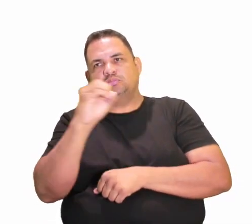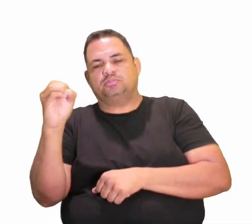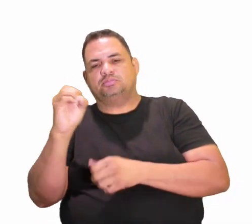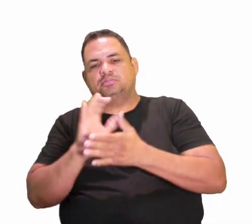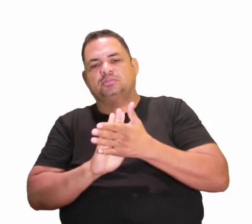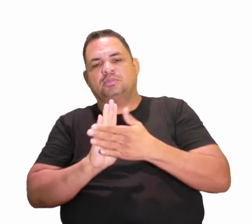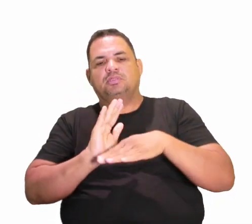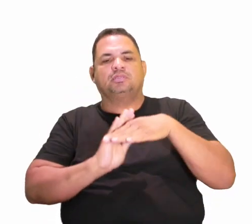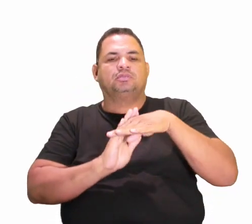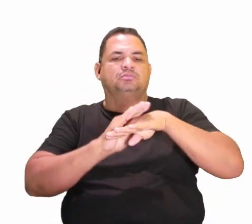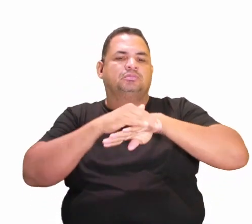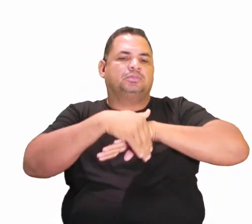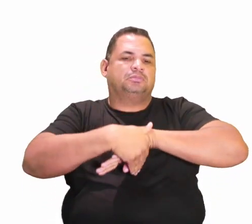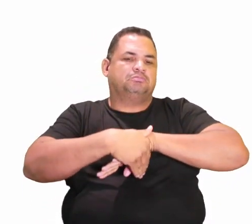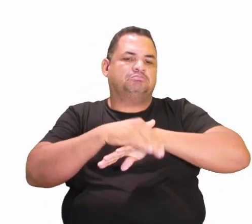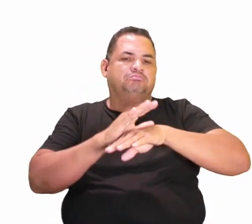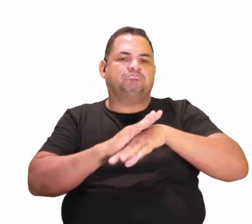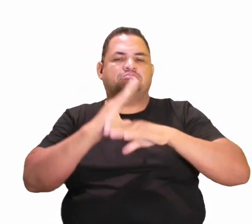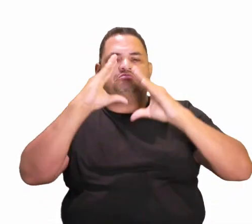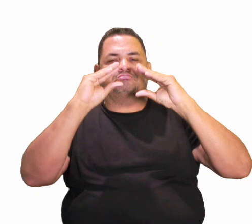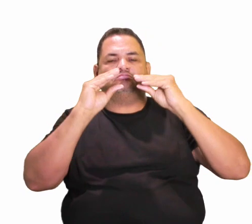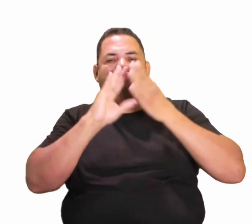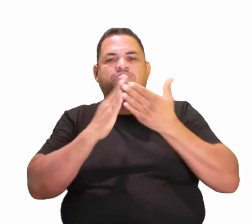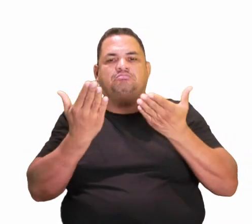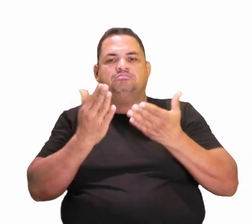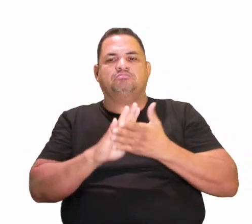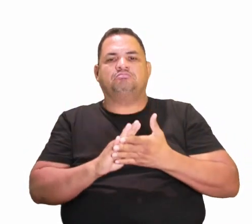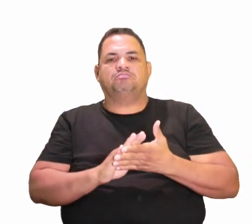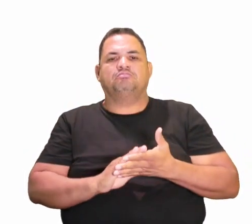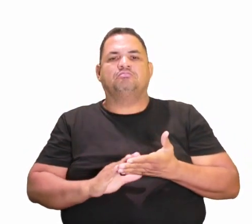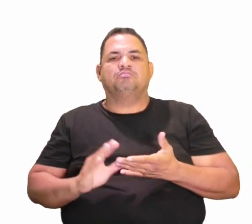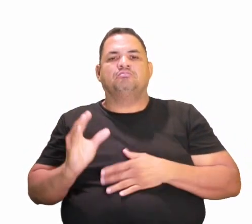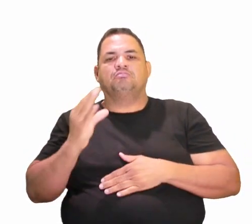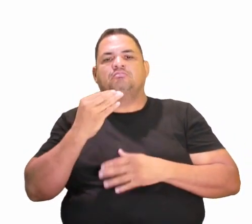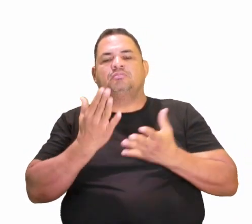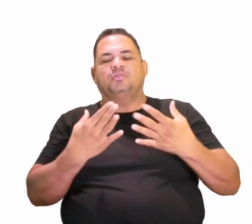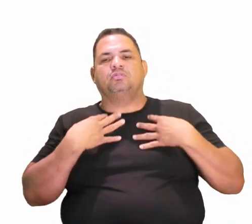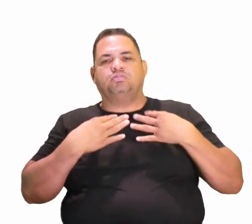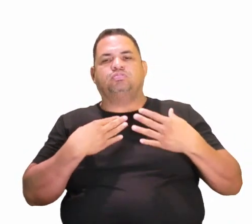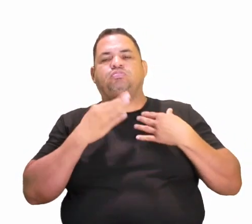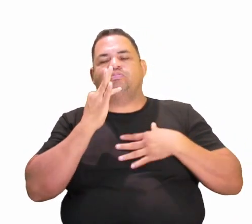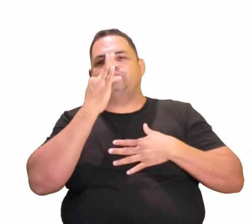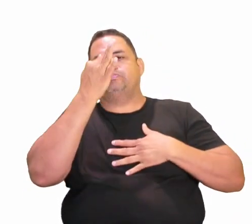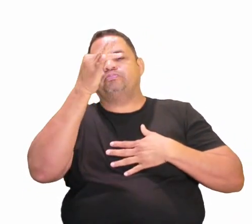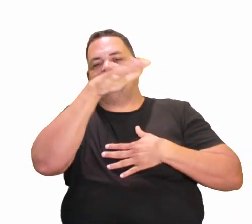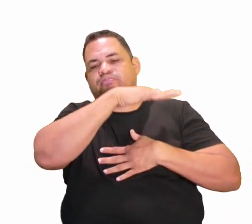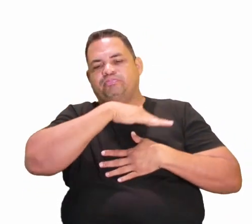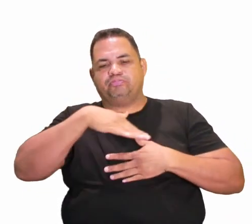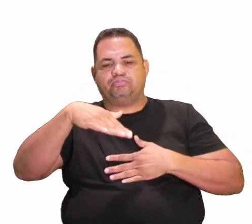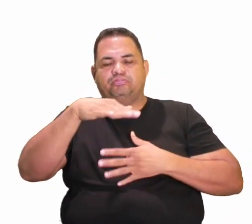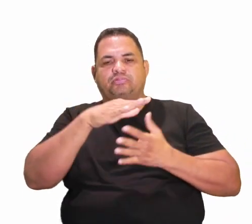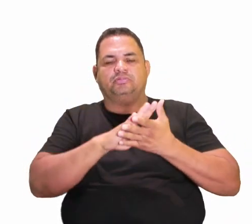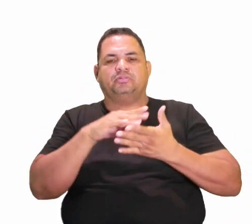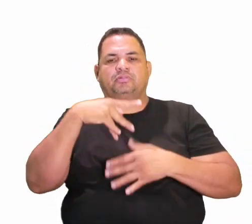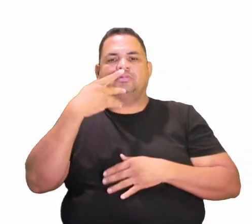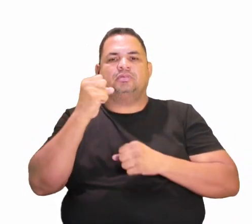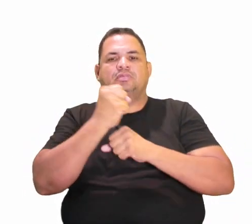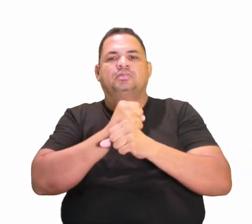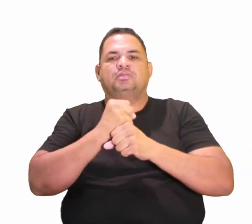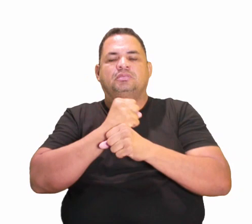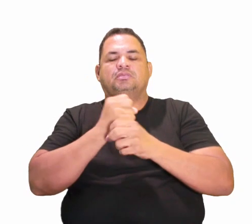noite, estações, verão, outono, inverno, primavera, anos, quando você só fala de